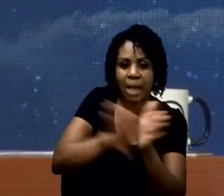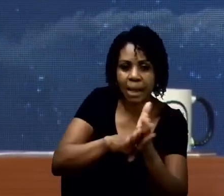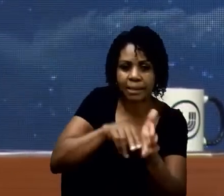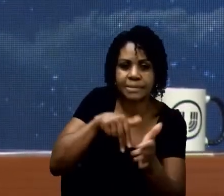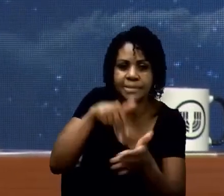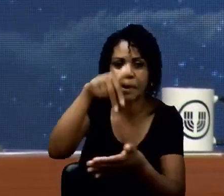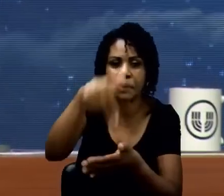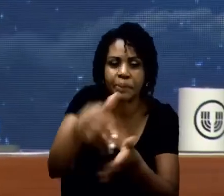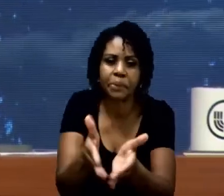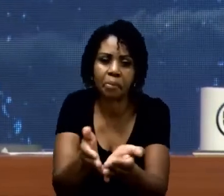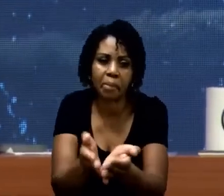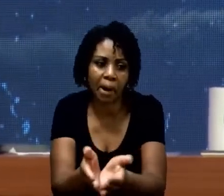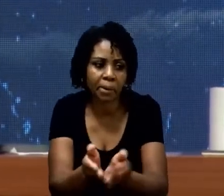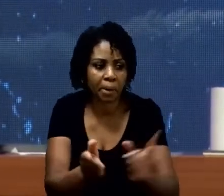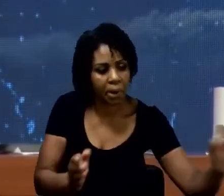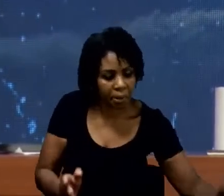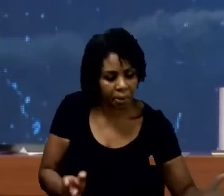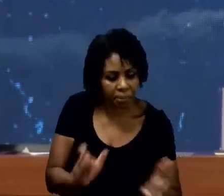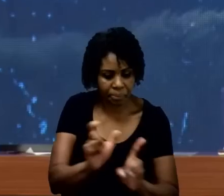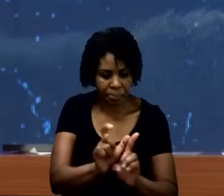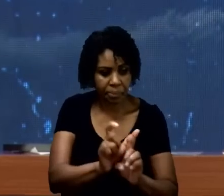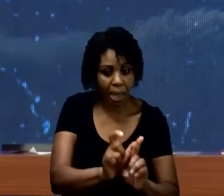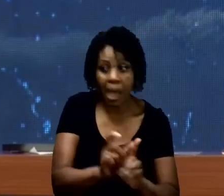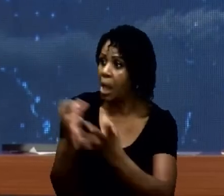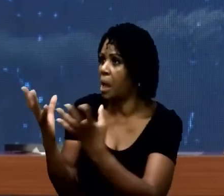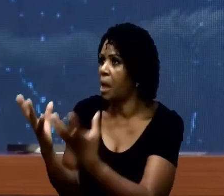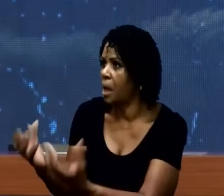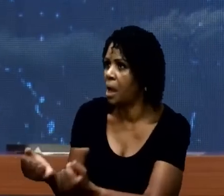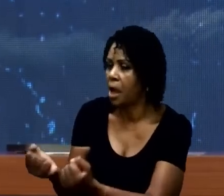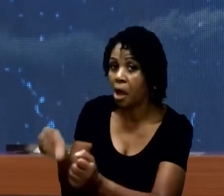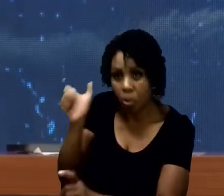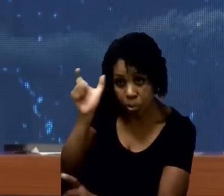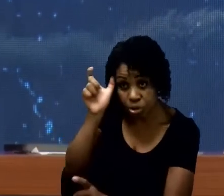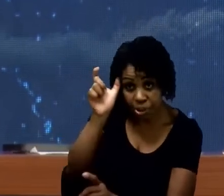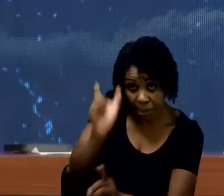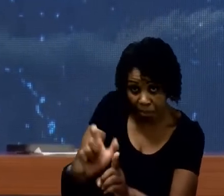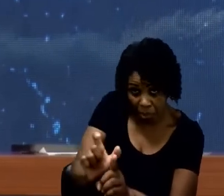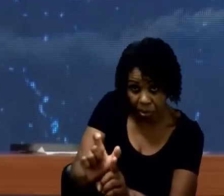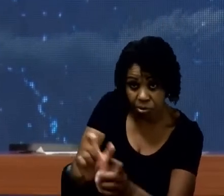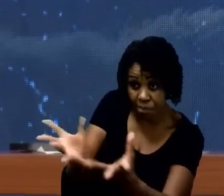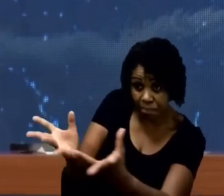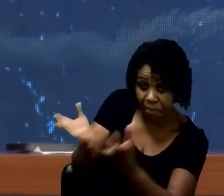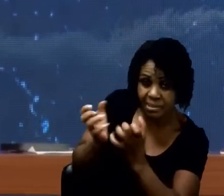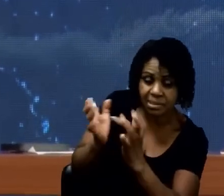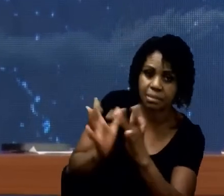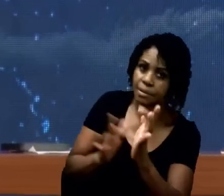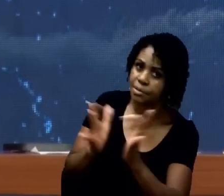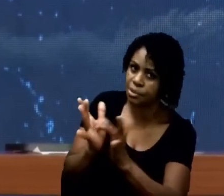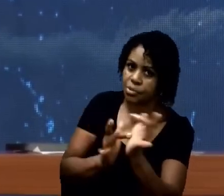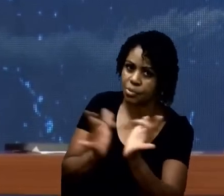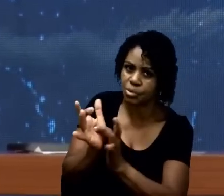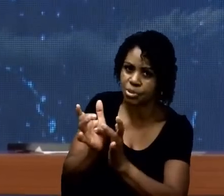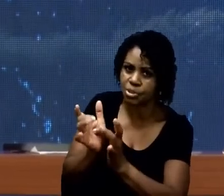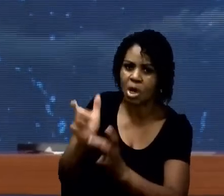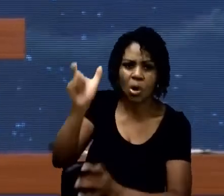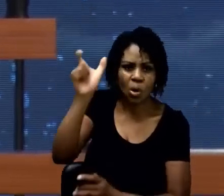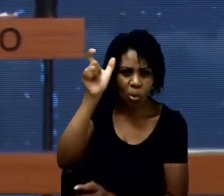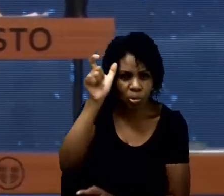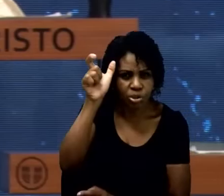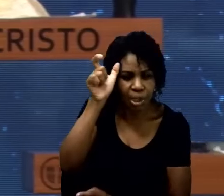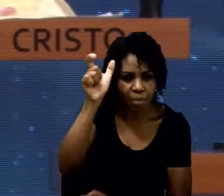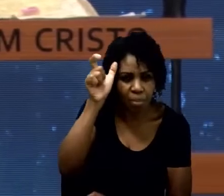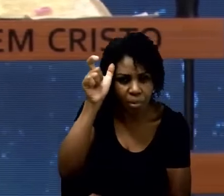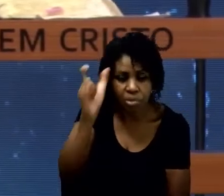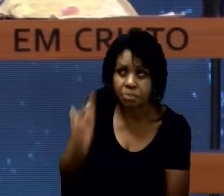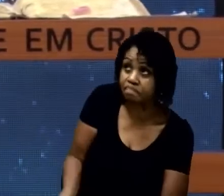receber? O gadareno endemoniado. Os demônios reconheceram. Gente, presta atenção nos detalhes. Os demônios tinham